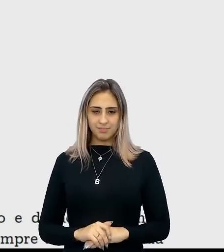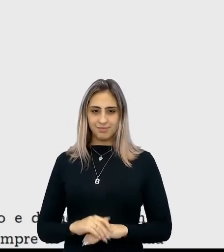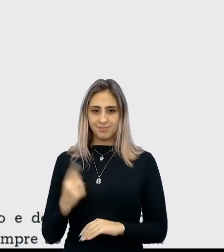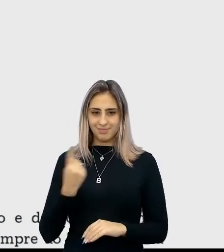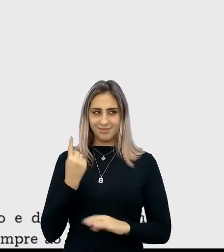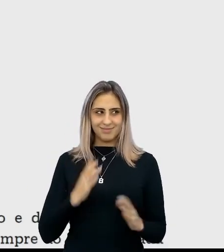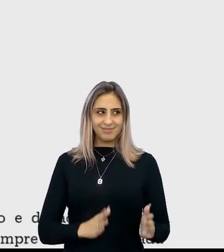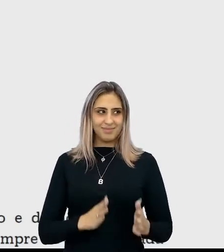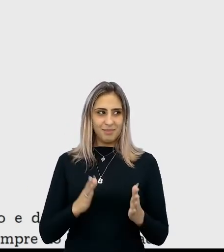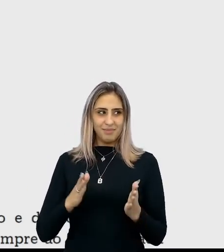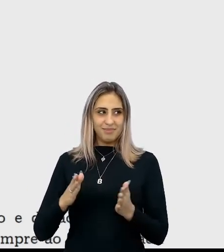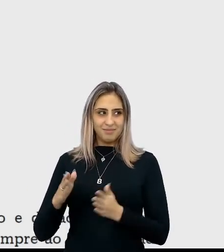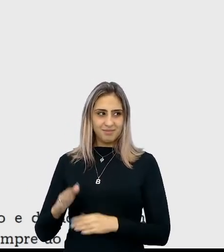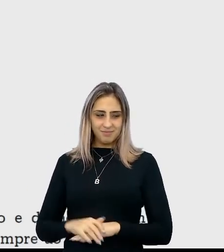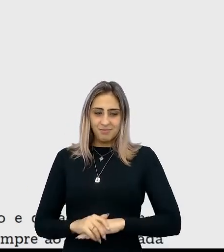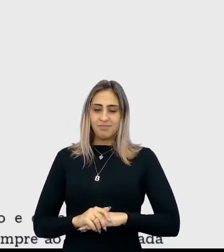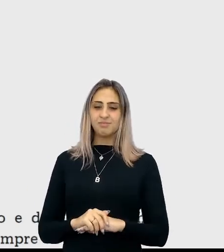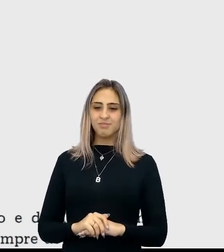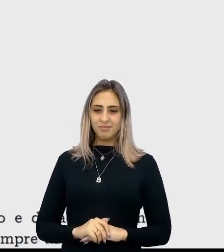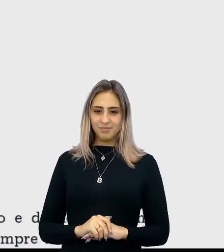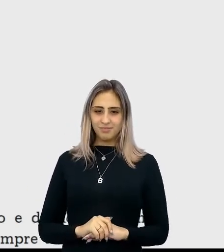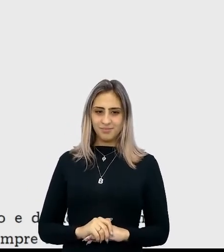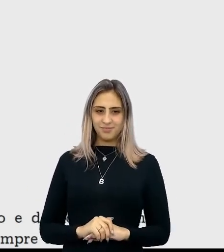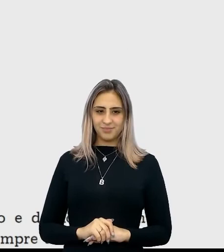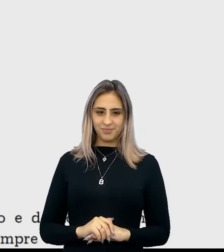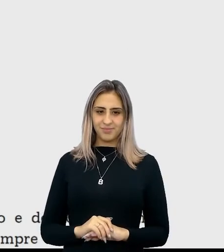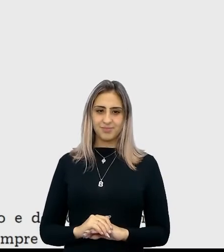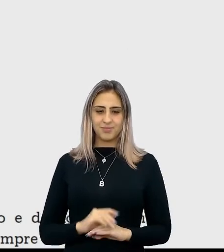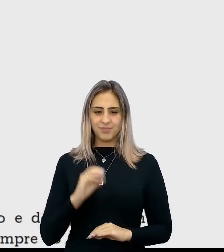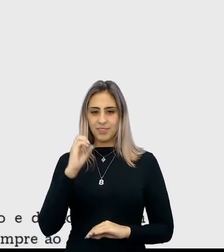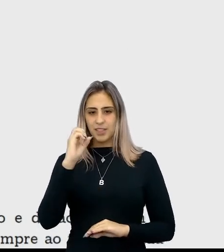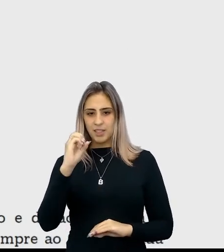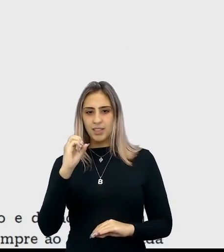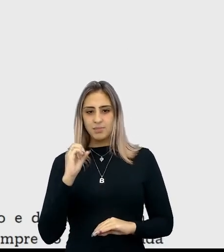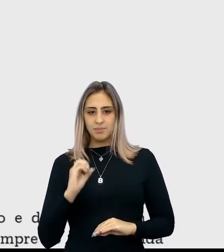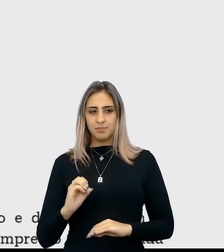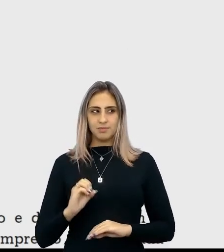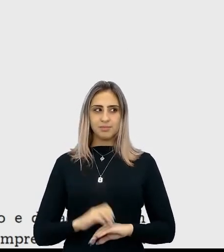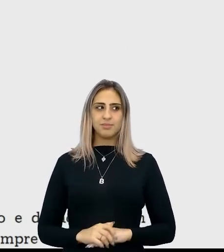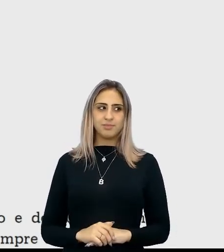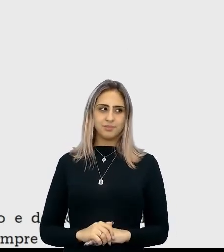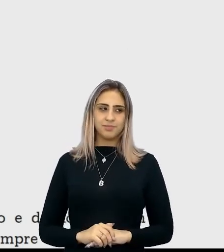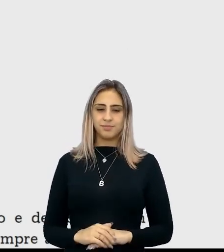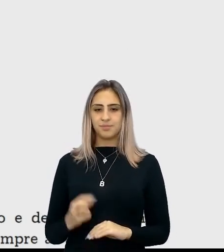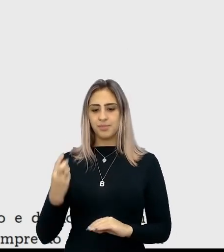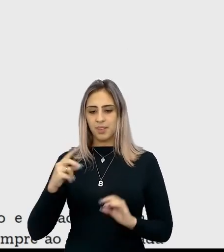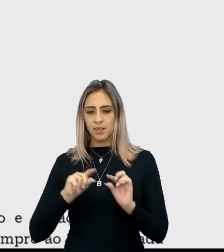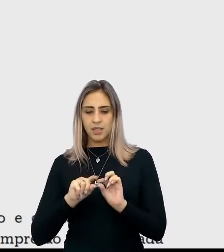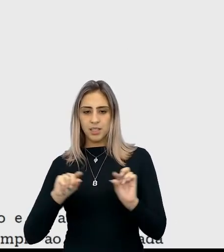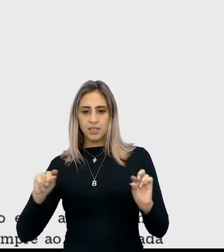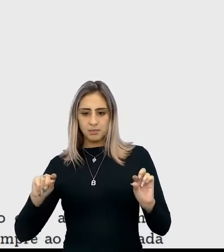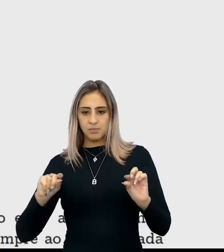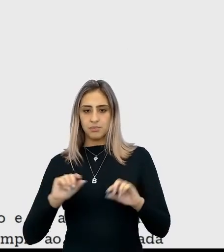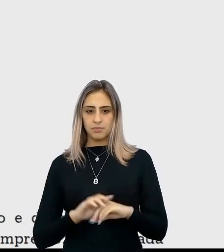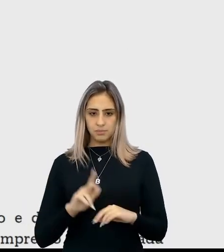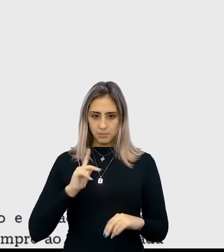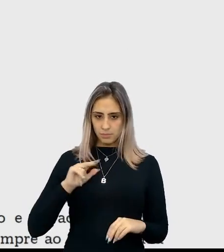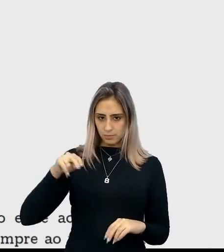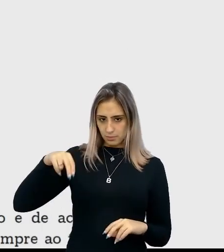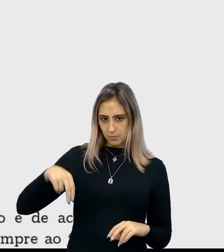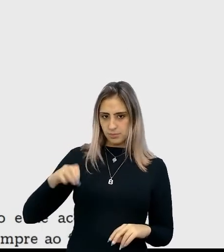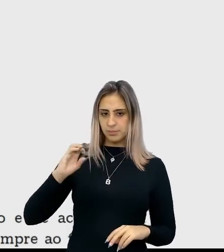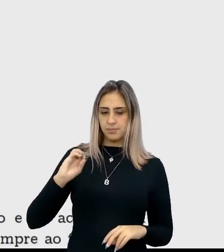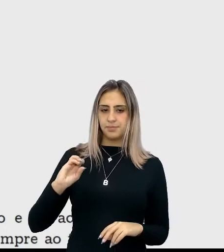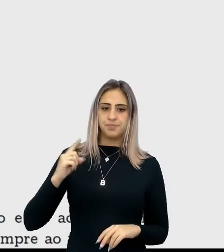primeiro período, primeiro mês aqui, embaixo do zero, né, na terceira linha, tem o N, o 0 e o